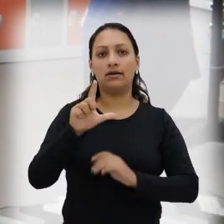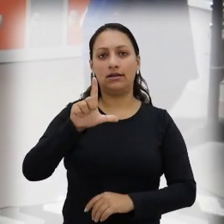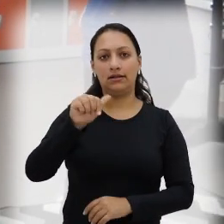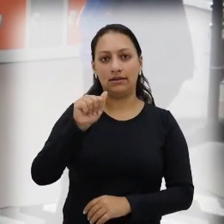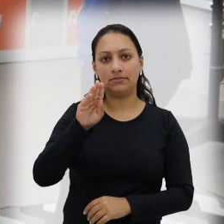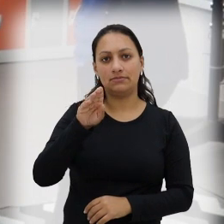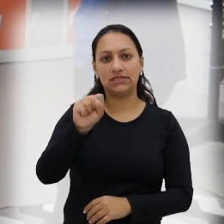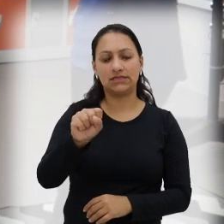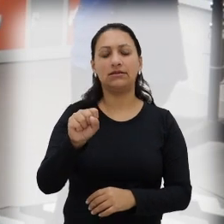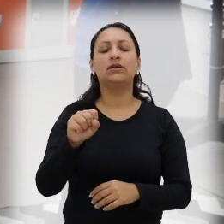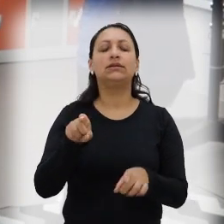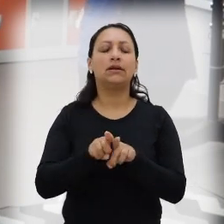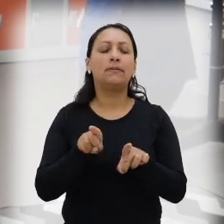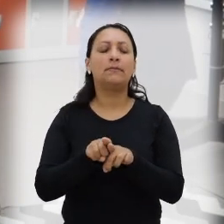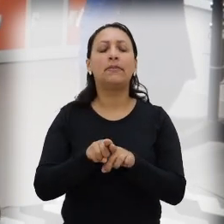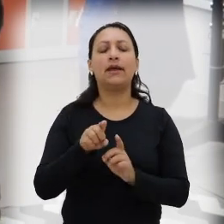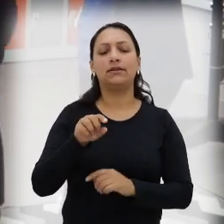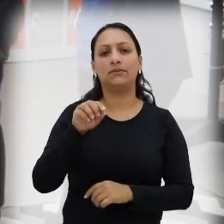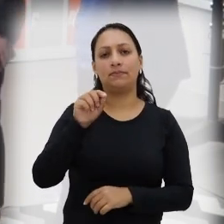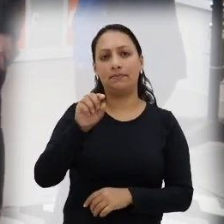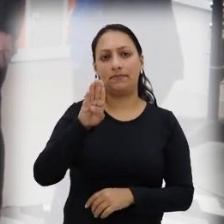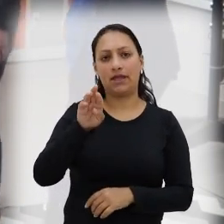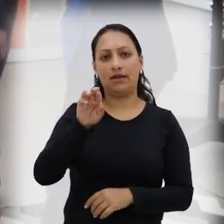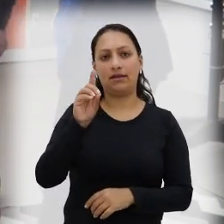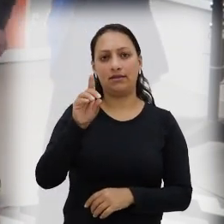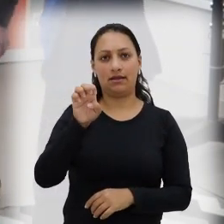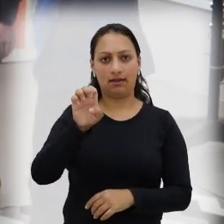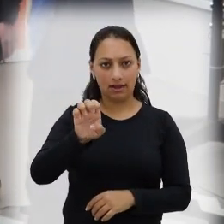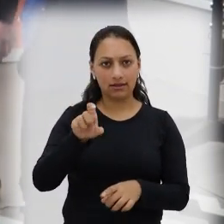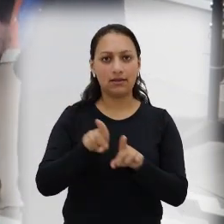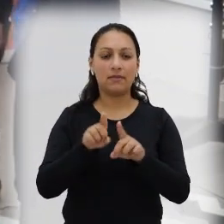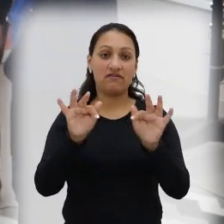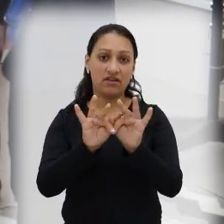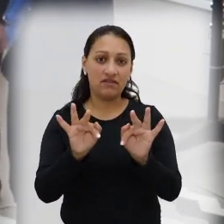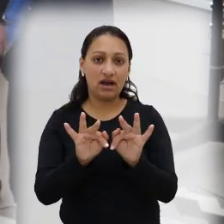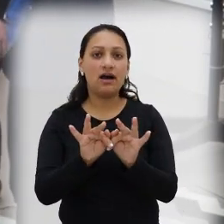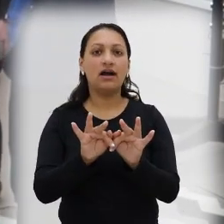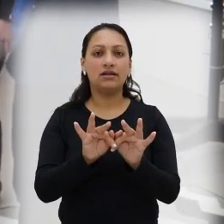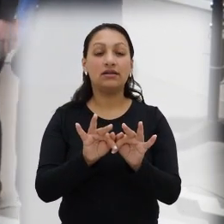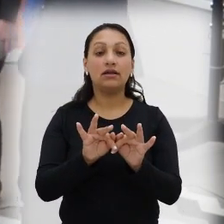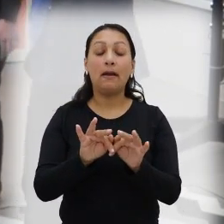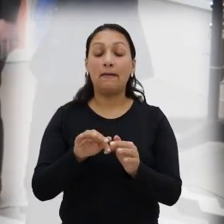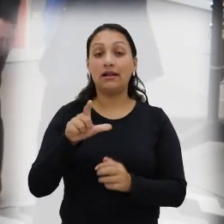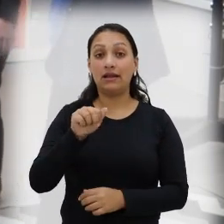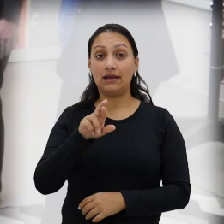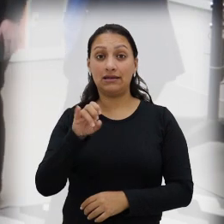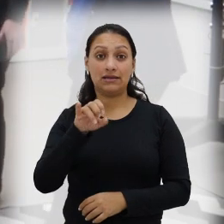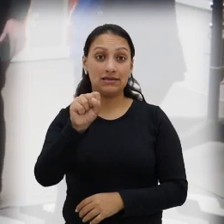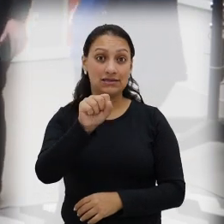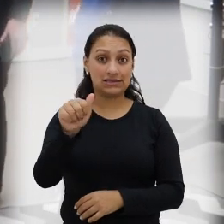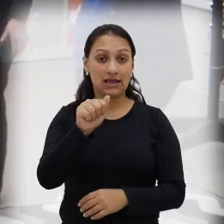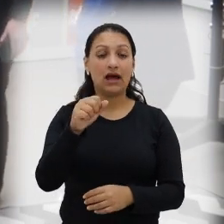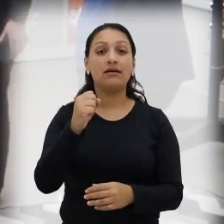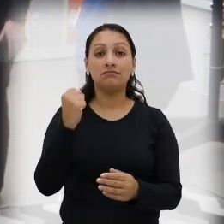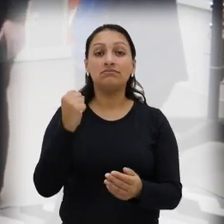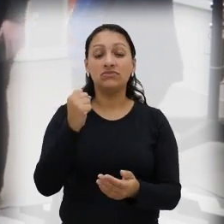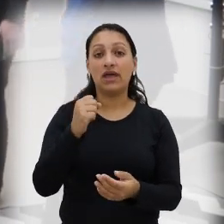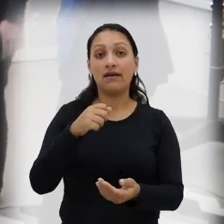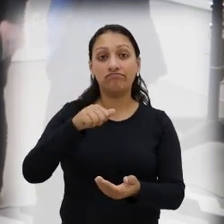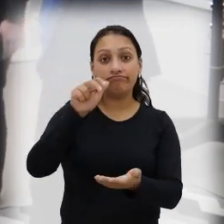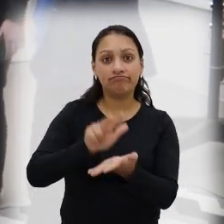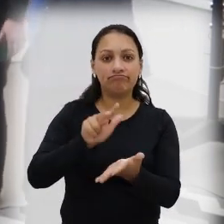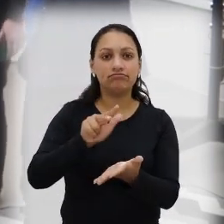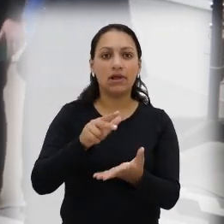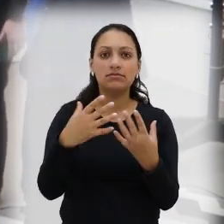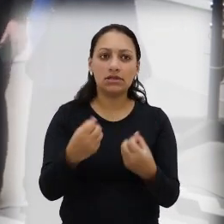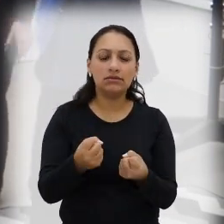do BRDE, com a marca da Fevale, validada pela Larissa, essa aplicação dessas marcas por causa do manual da marca. Tu não pode divulgar que tu vai ter